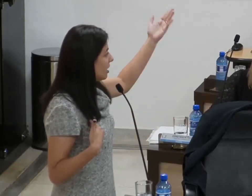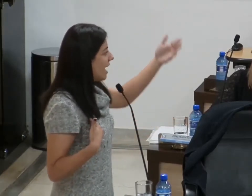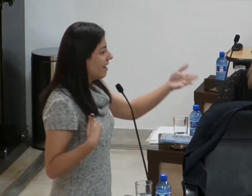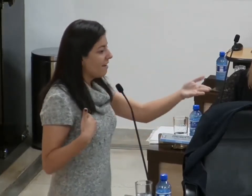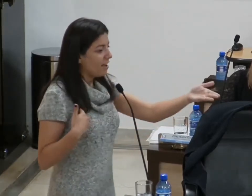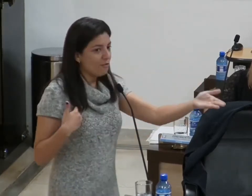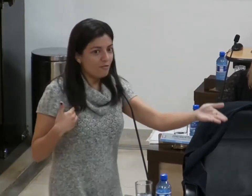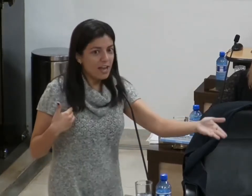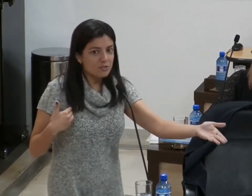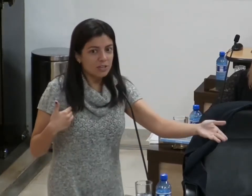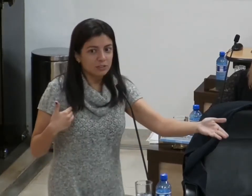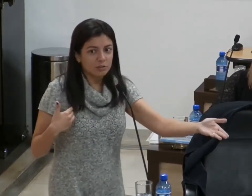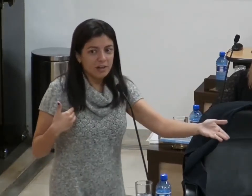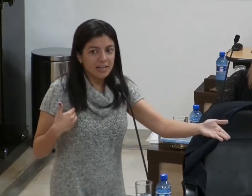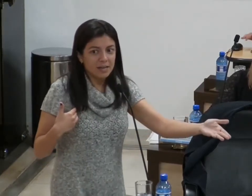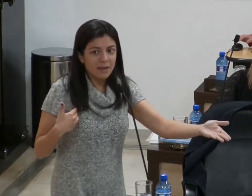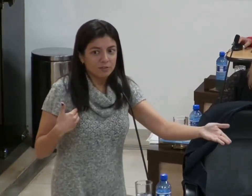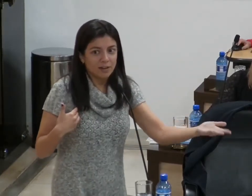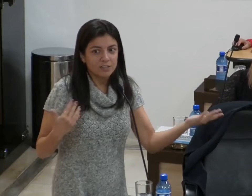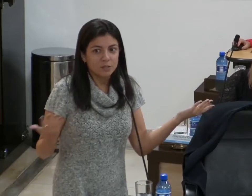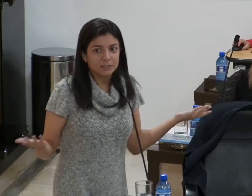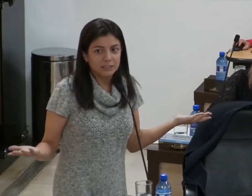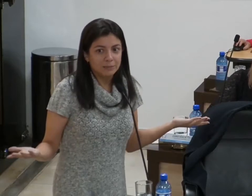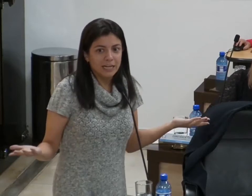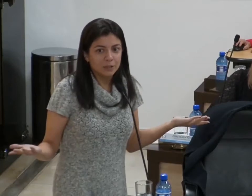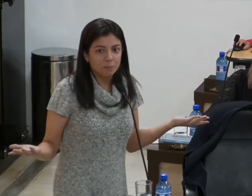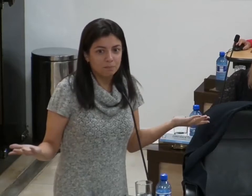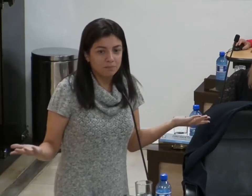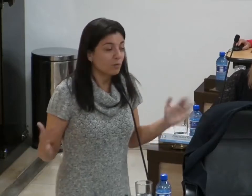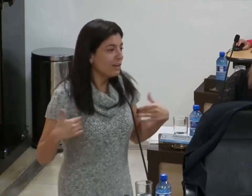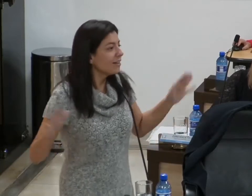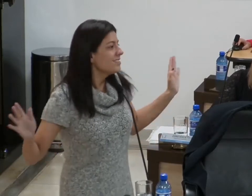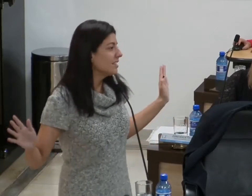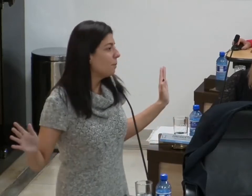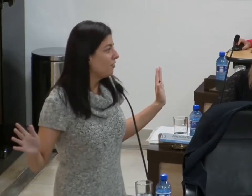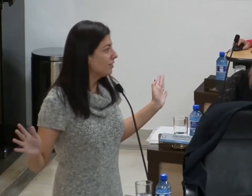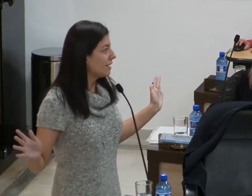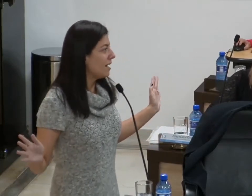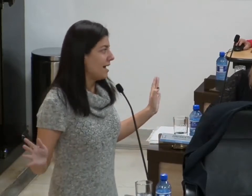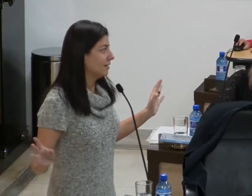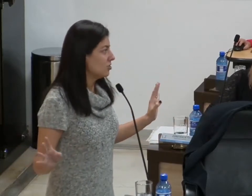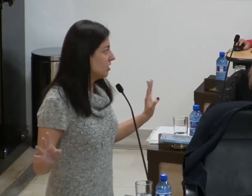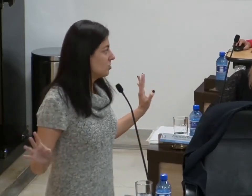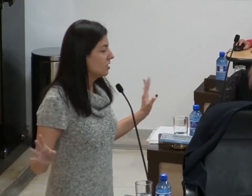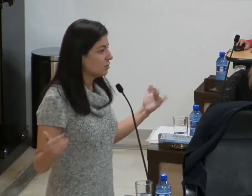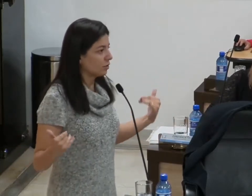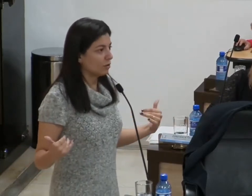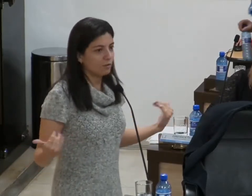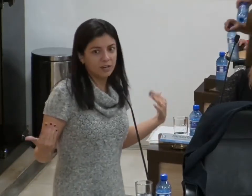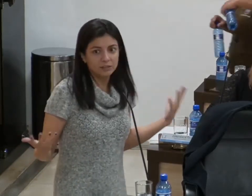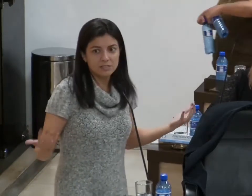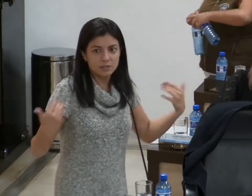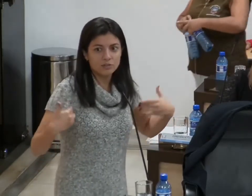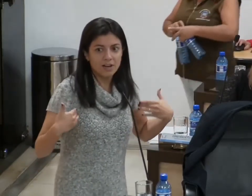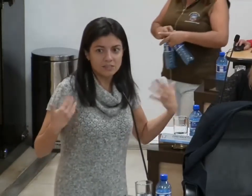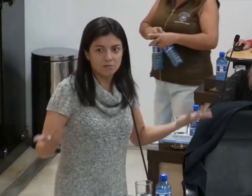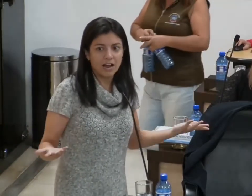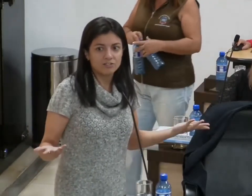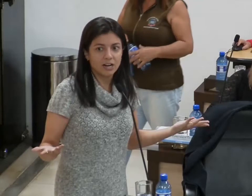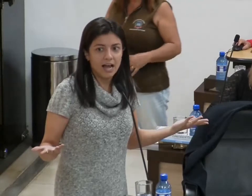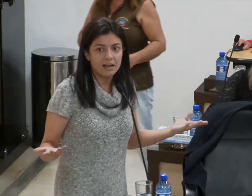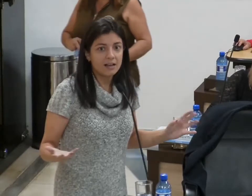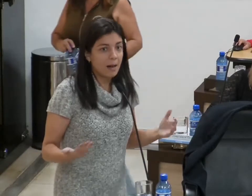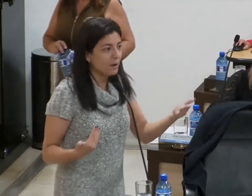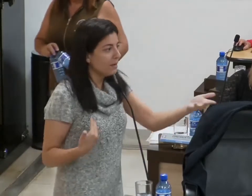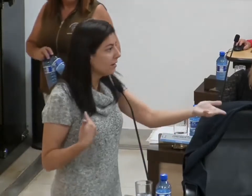do lado de lá, eu vejo que entrou um requerimento falando sobre determinado... Não quero aqui ensinar o prefeito a trabalhar, tá, gente? Eu só estou falando que se eu tivesse do